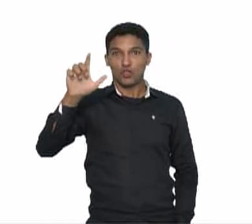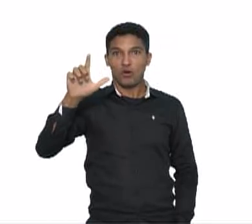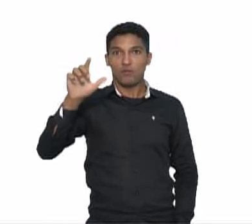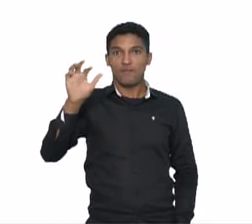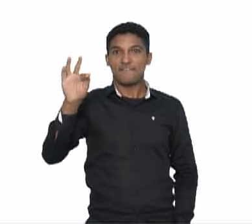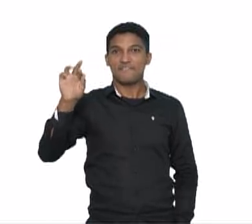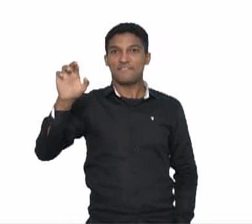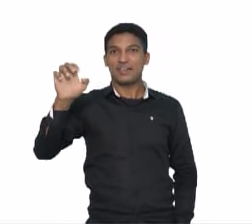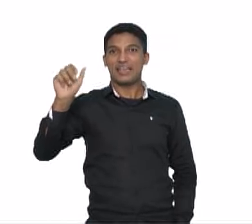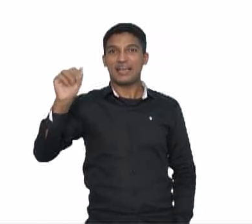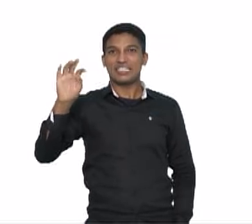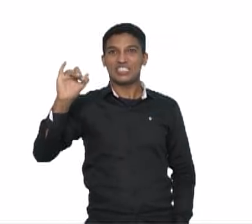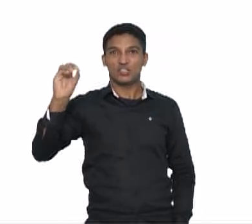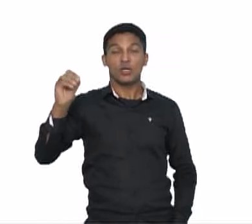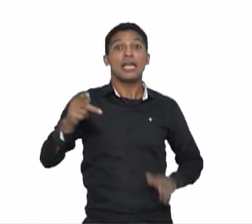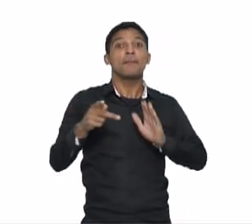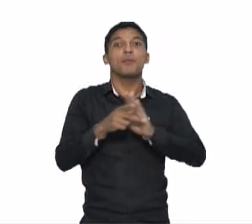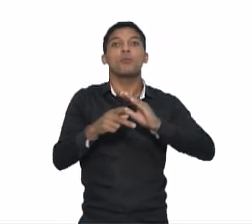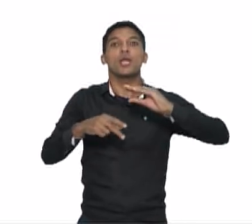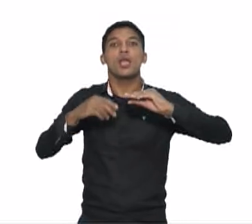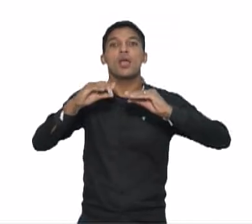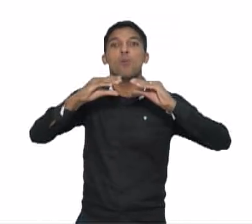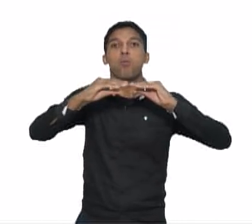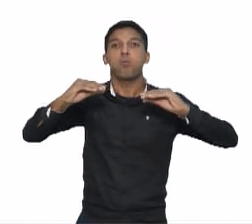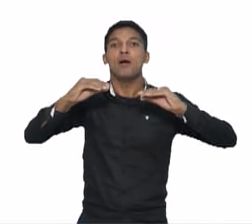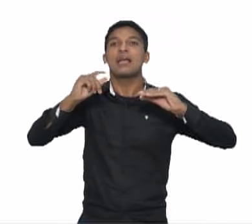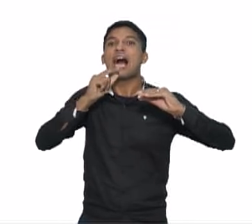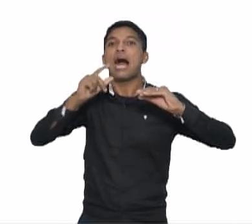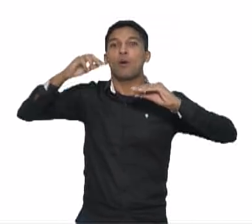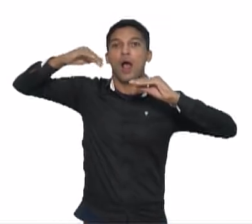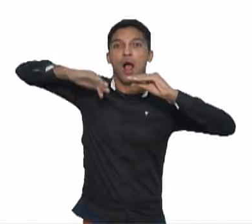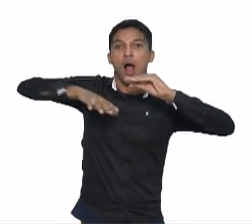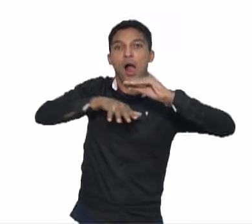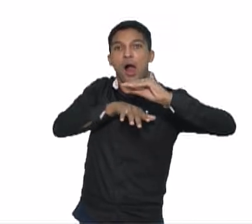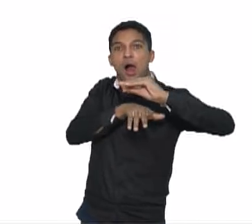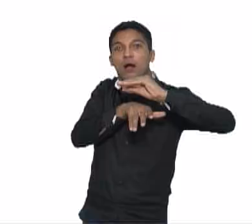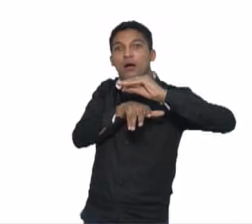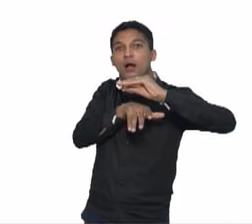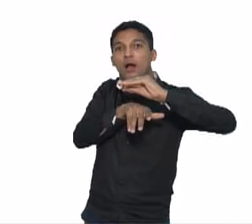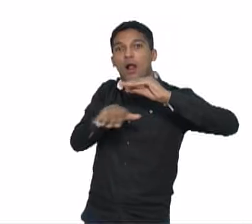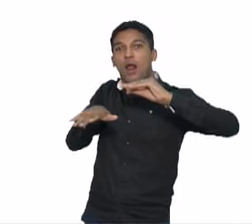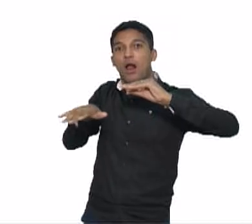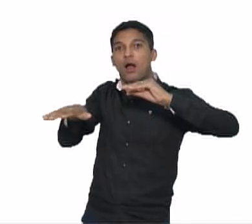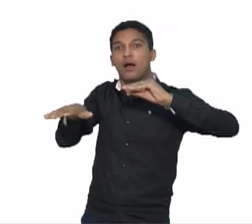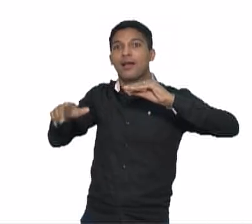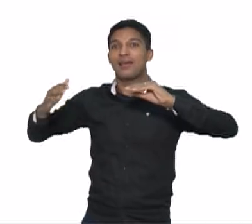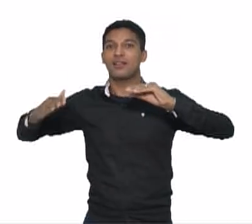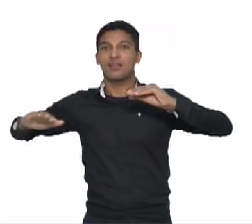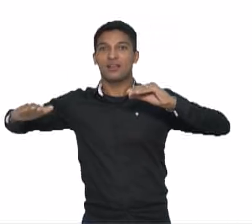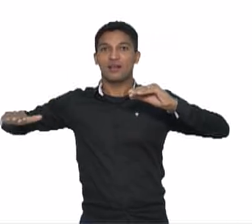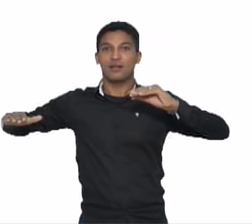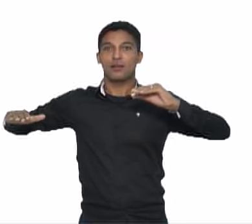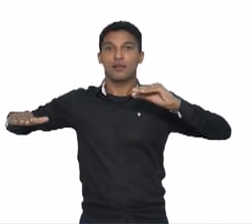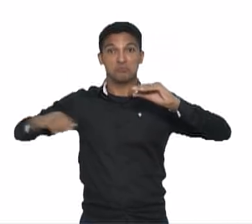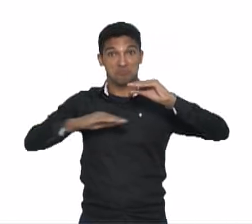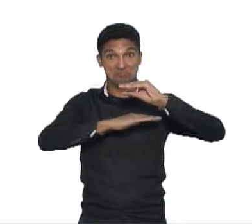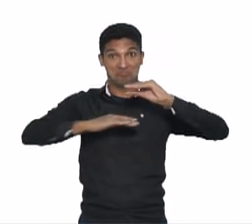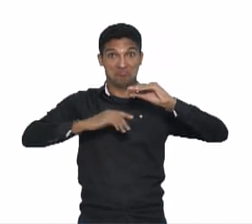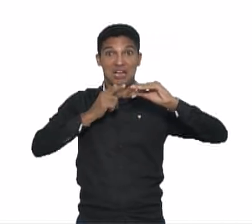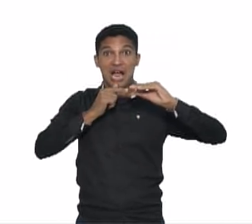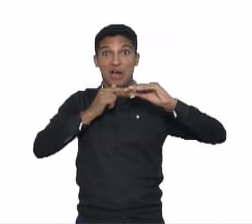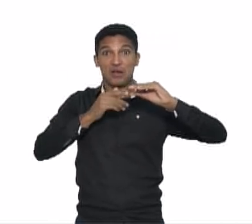Letra C. O lago é o acúmulo de água doce em terrenos mais